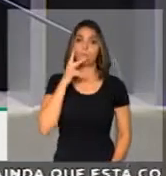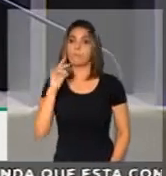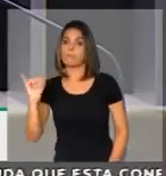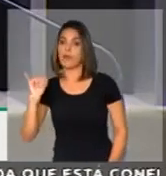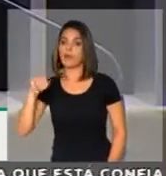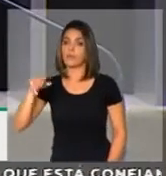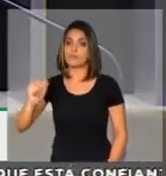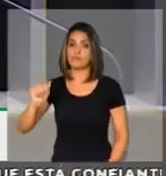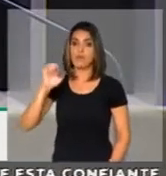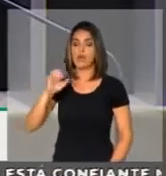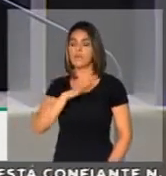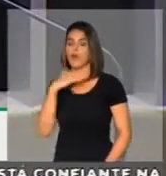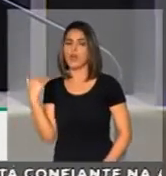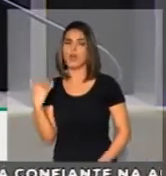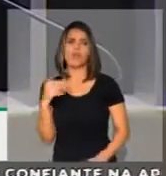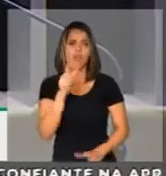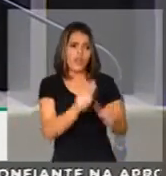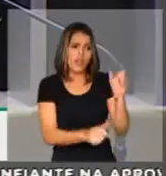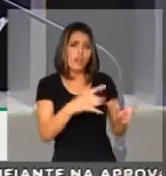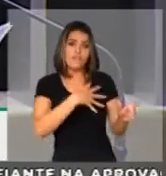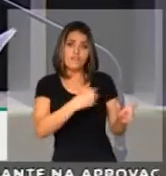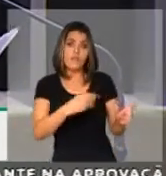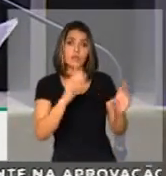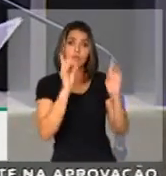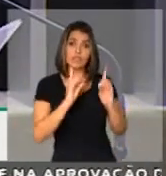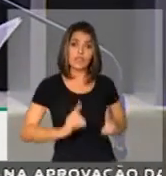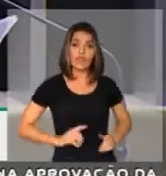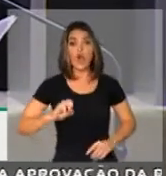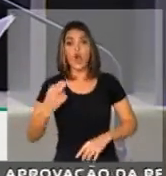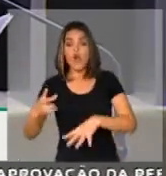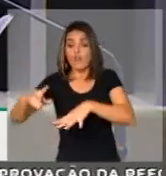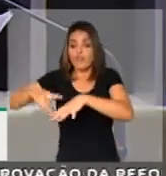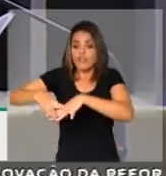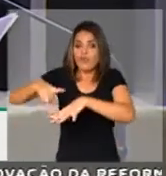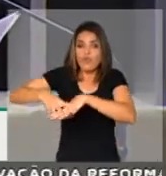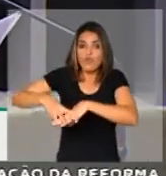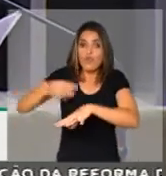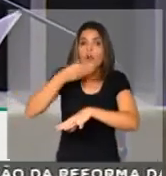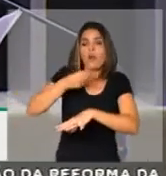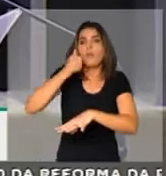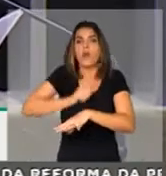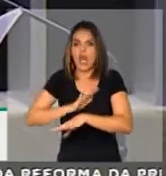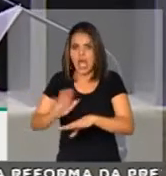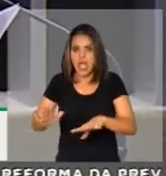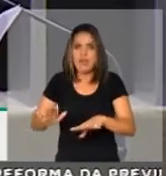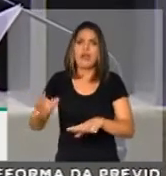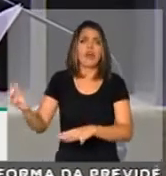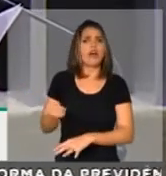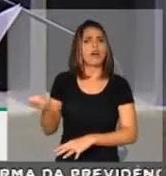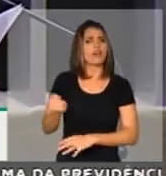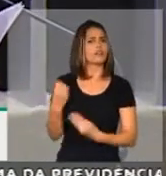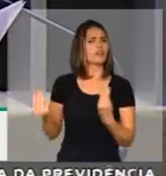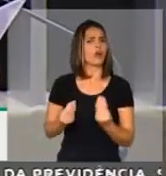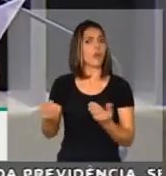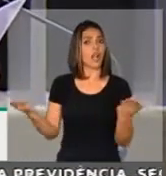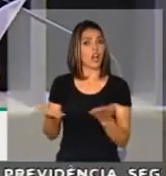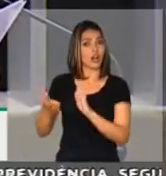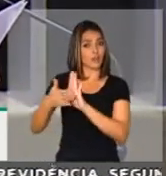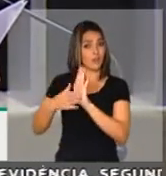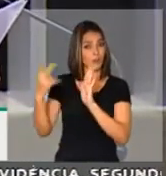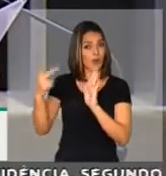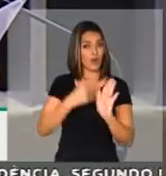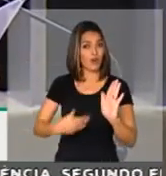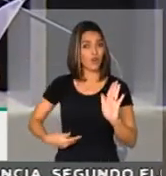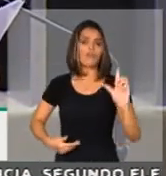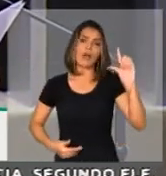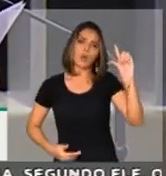aqueles portadores de alguma deficiência e os viúvos ou viúvas. Ao que tudo indica, o atual governo propõe uma dupla redução do